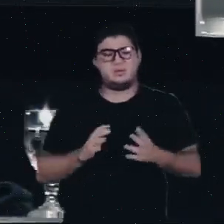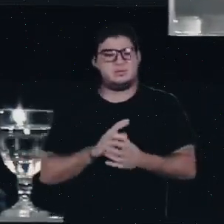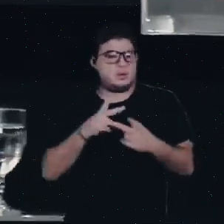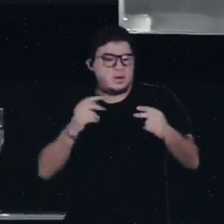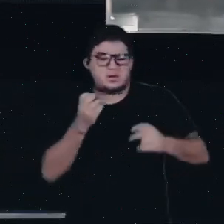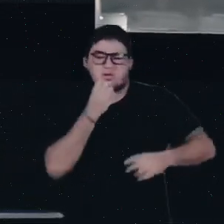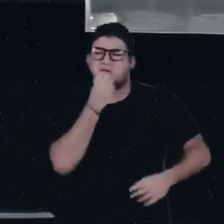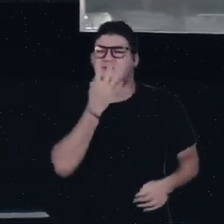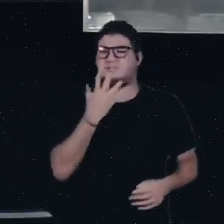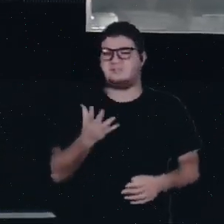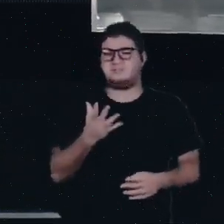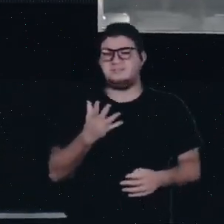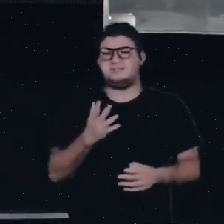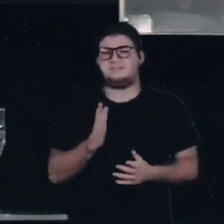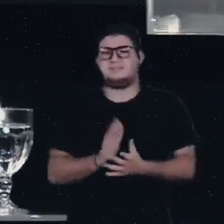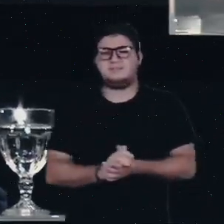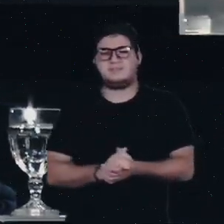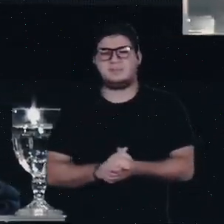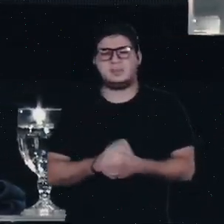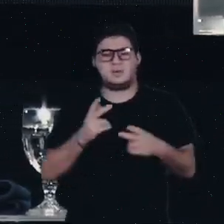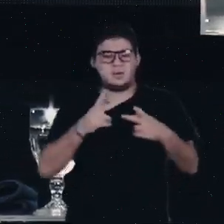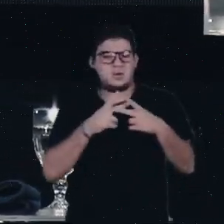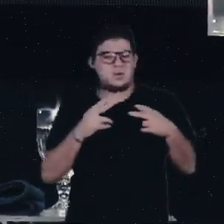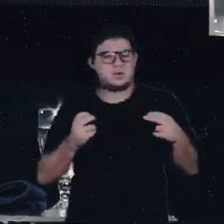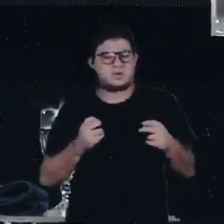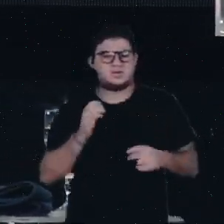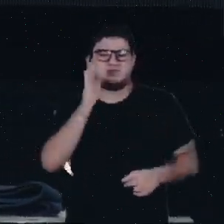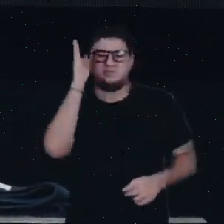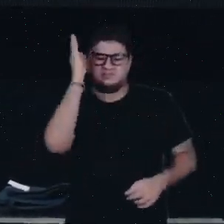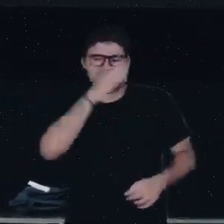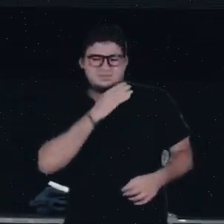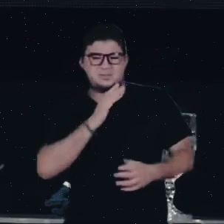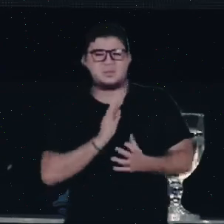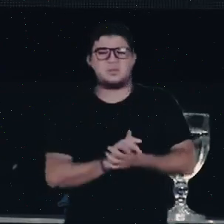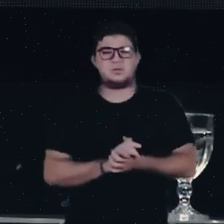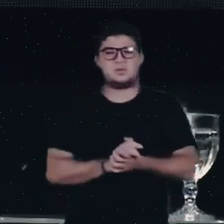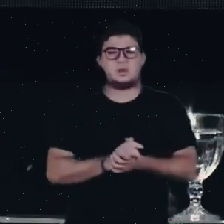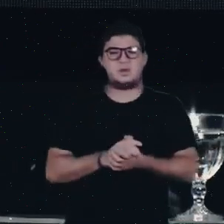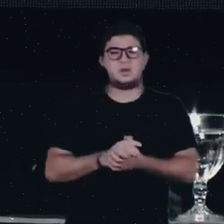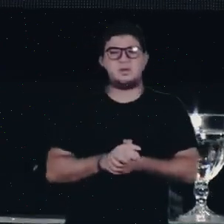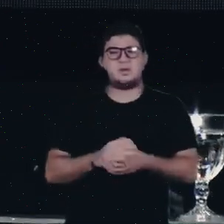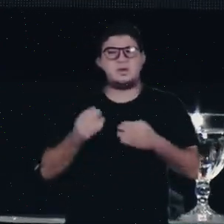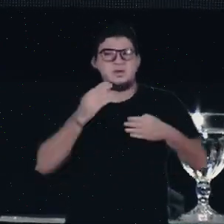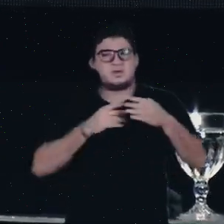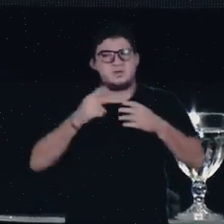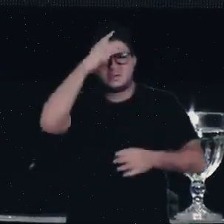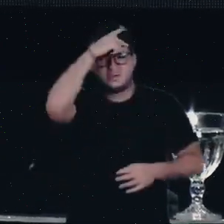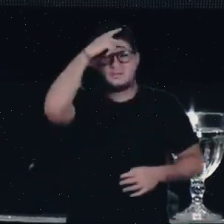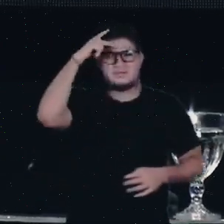boas, coisas ruins acontecem para pessoas boas, infelizmente.